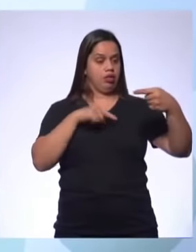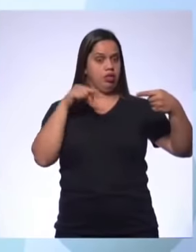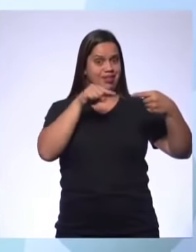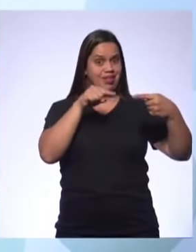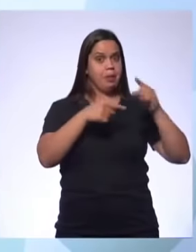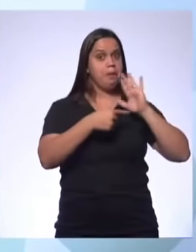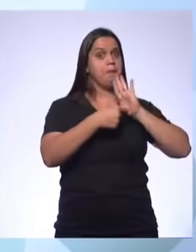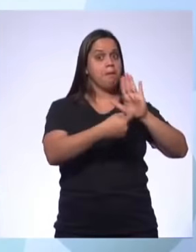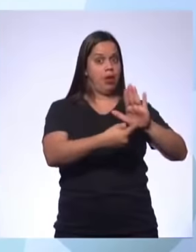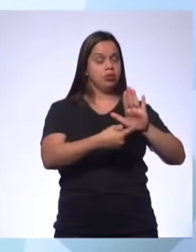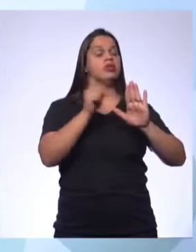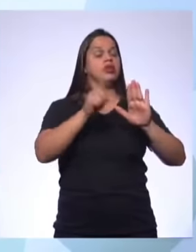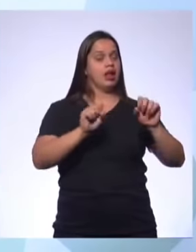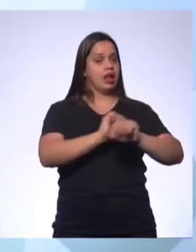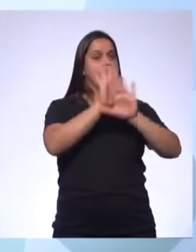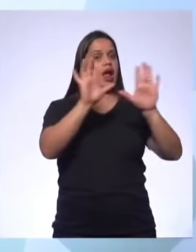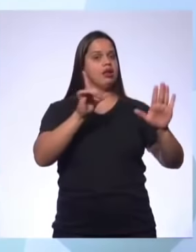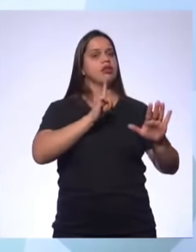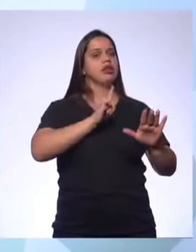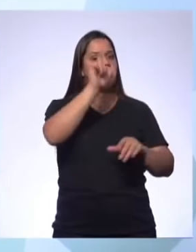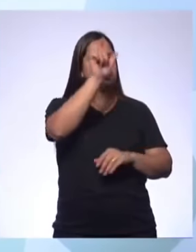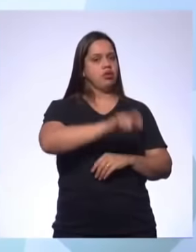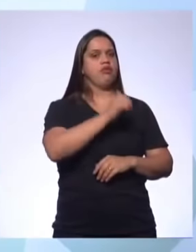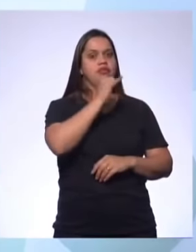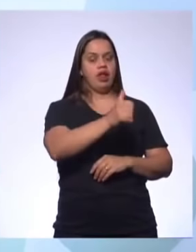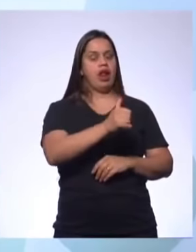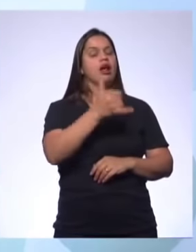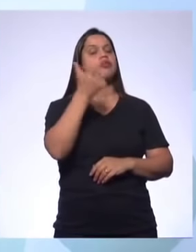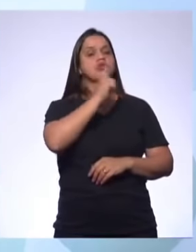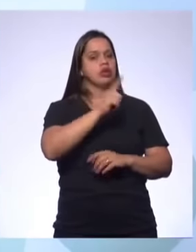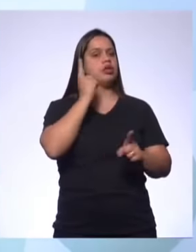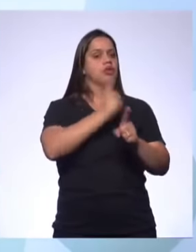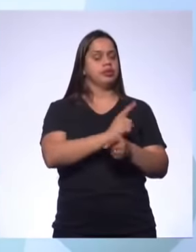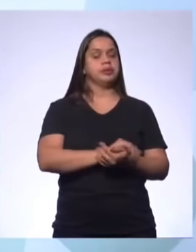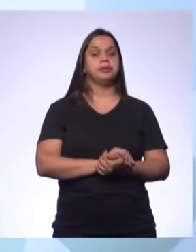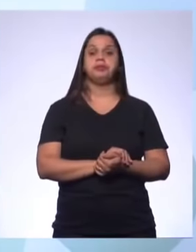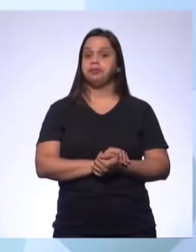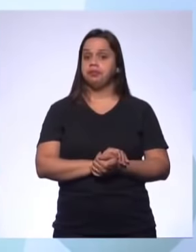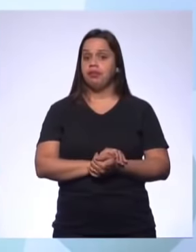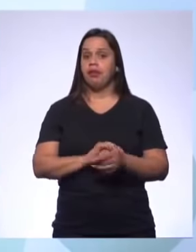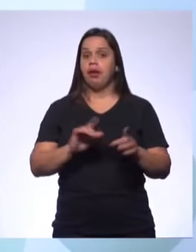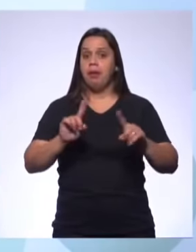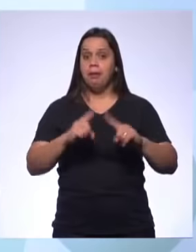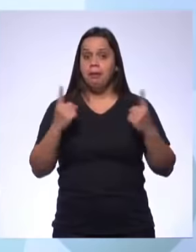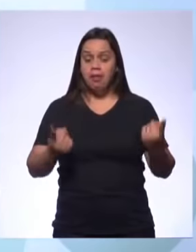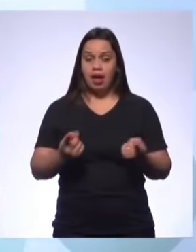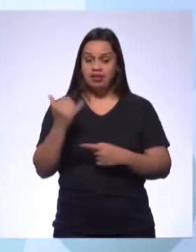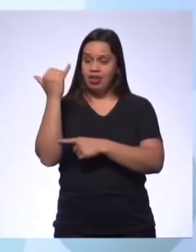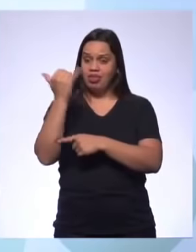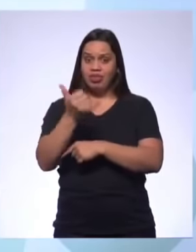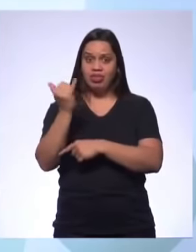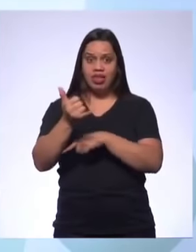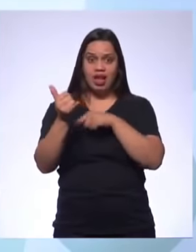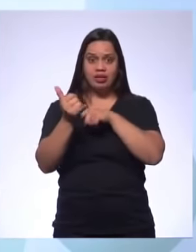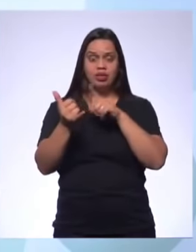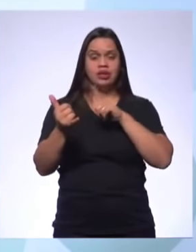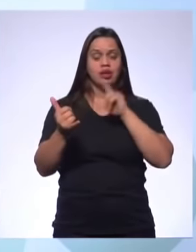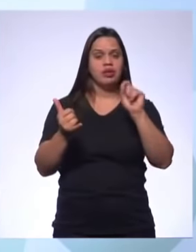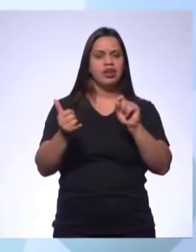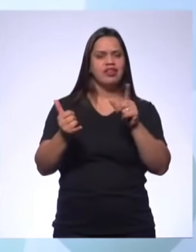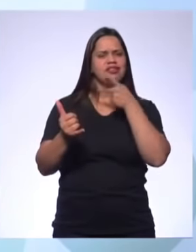claramente a fala da personagem, então fica bem fácil de a gente encontrar. Agora, quanto ao narrador, muitos colocaram o